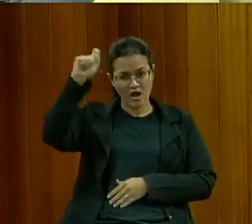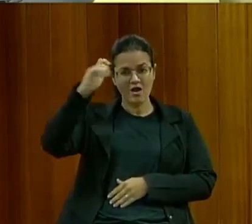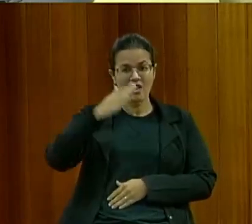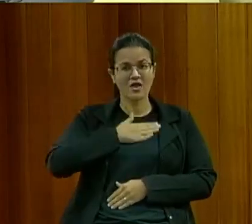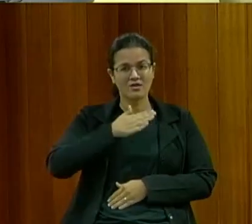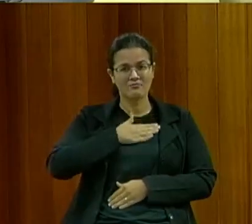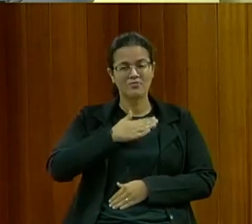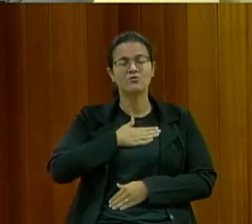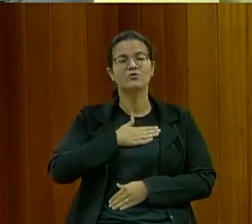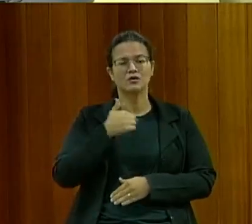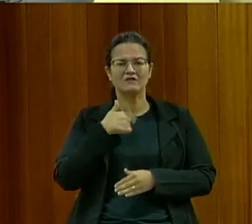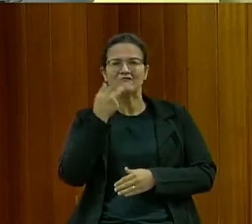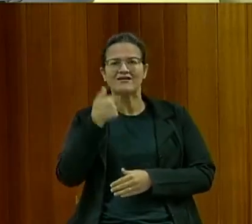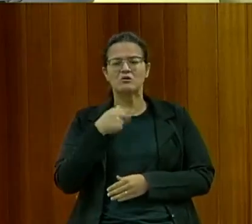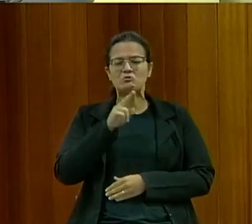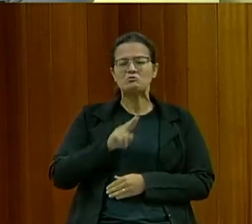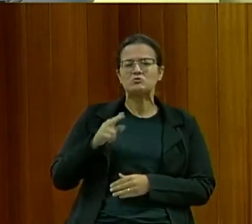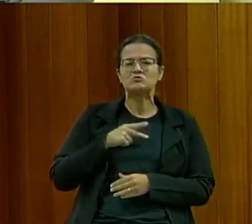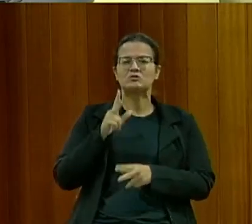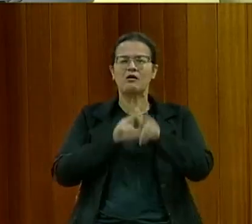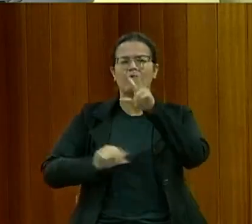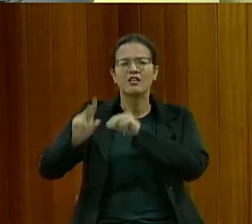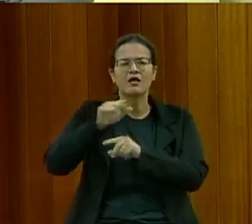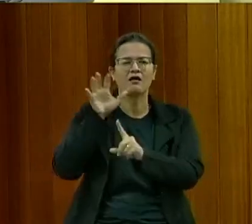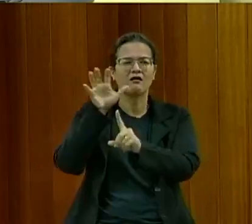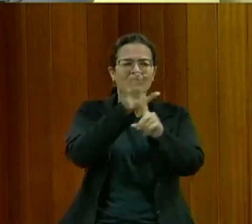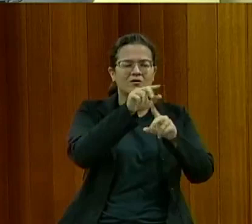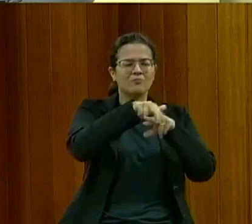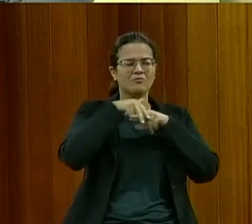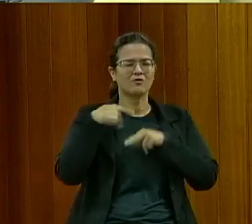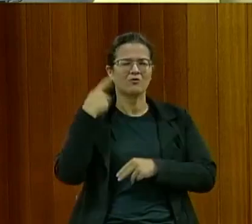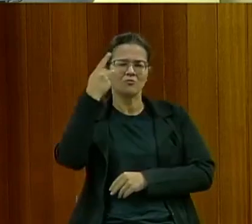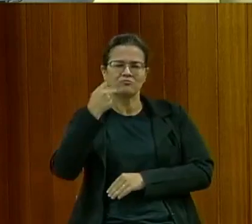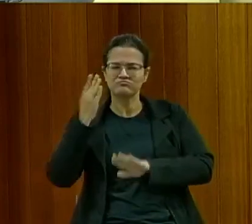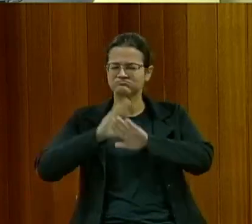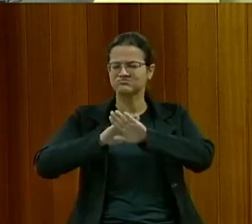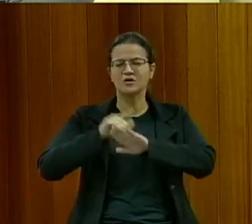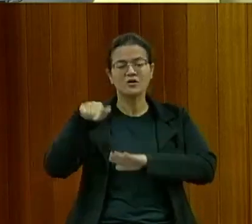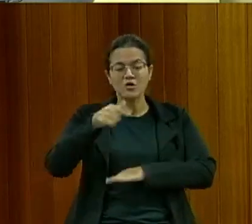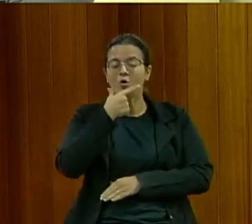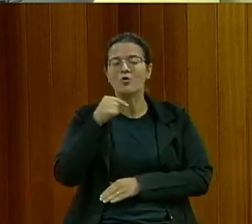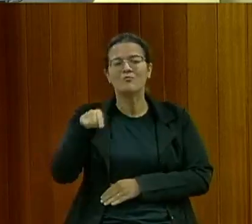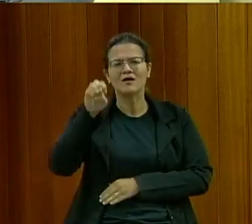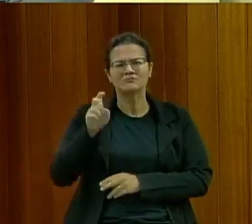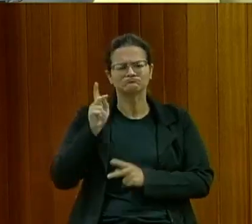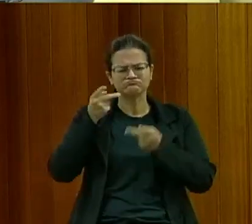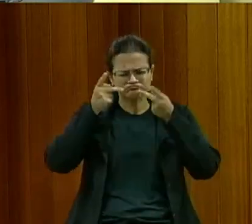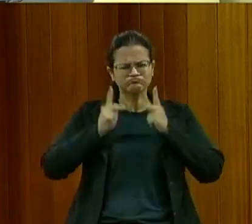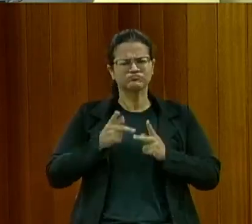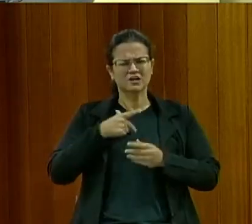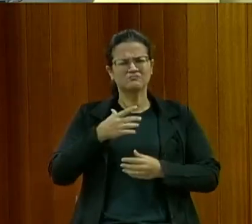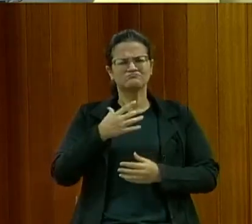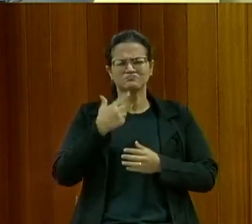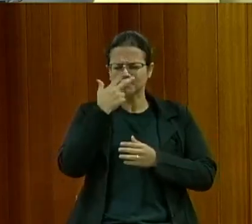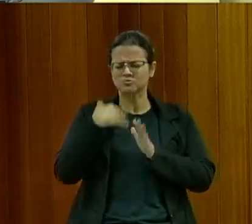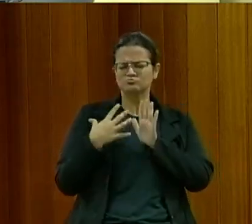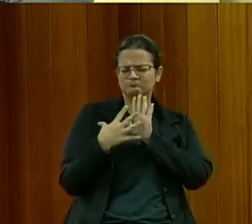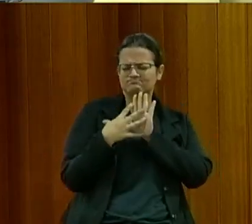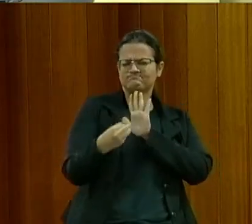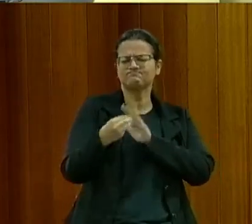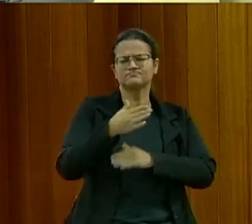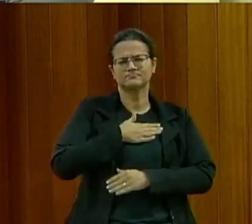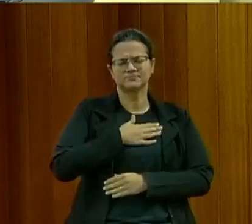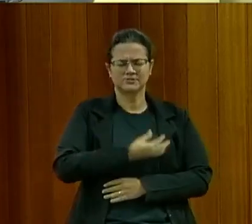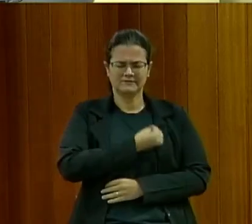fazer politicagem em cima do homem que honrou, dignificou e que me fez o espelho da minha vida política, um espelho nele.